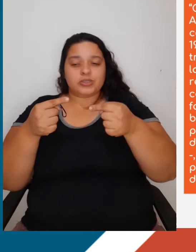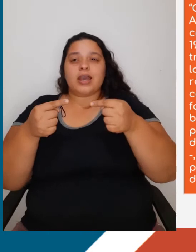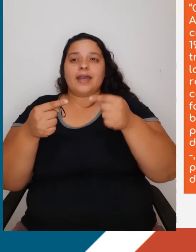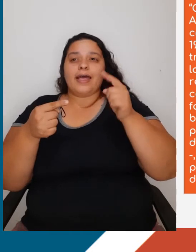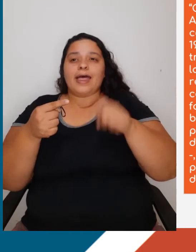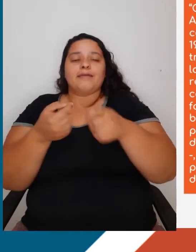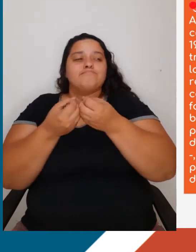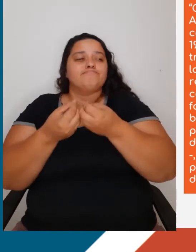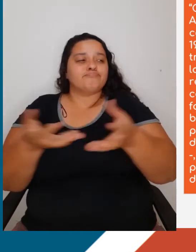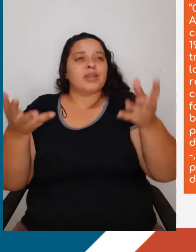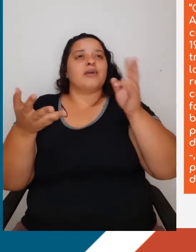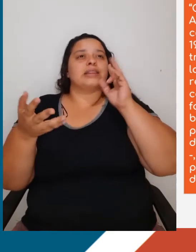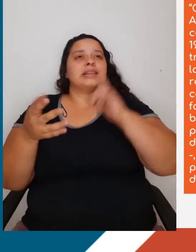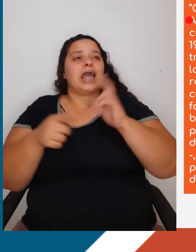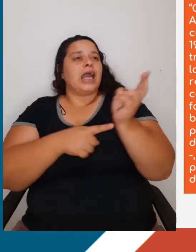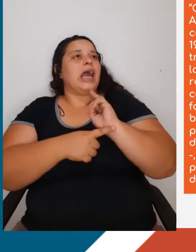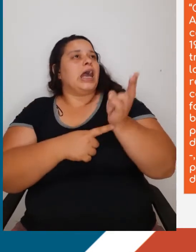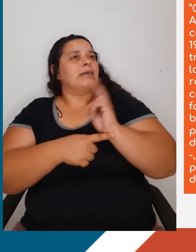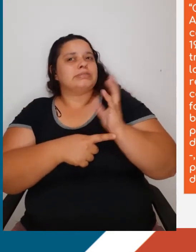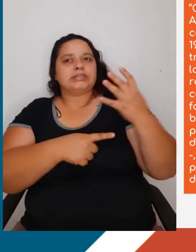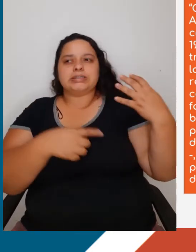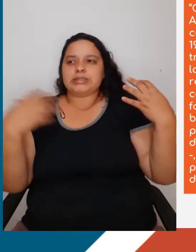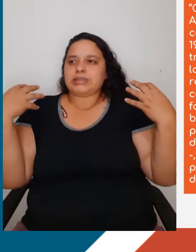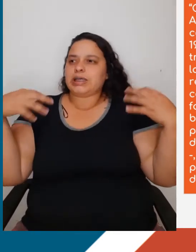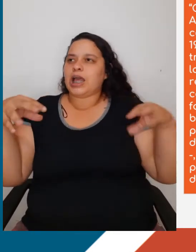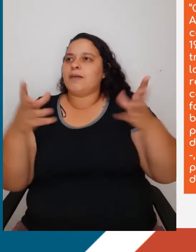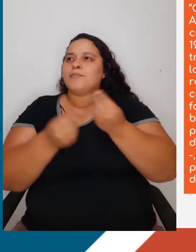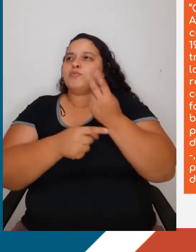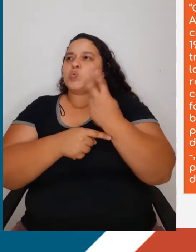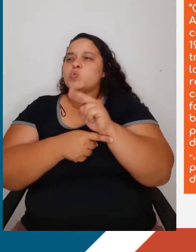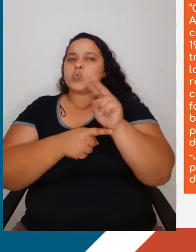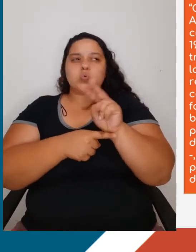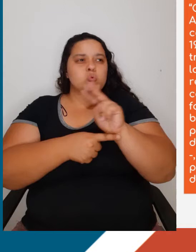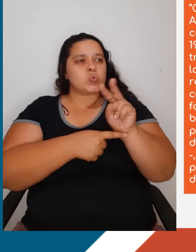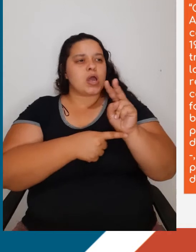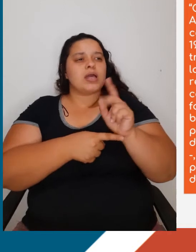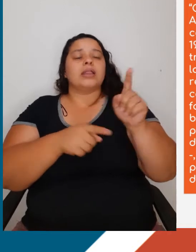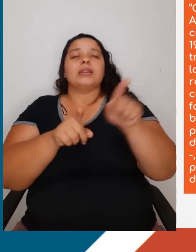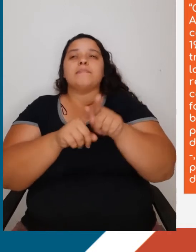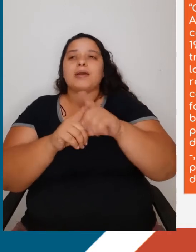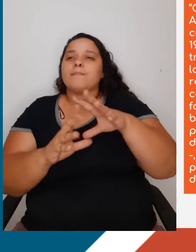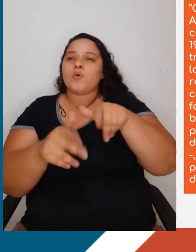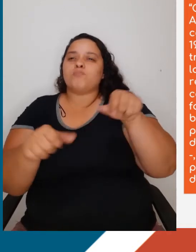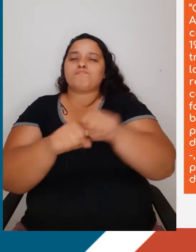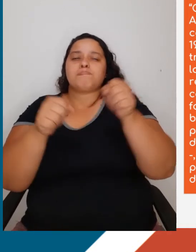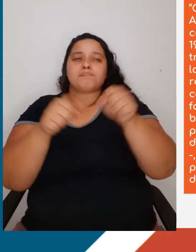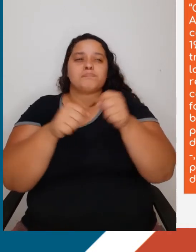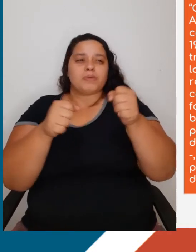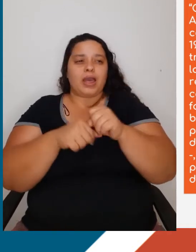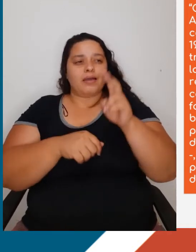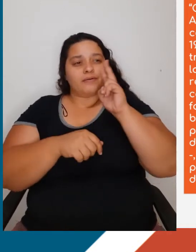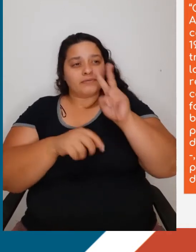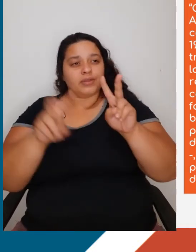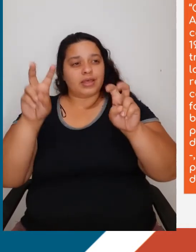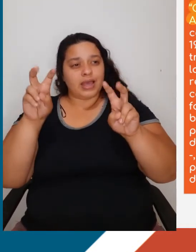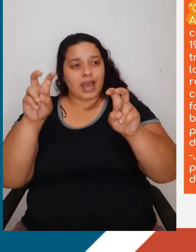do controle, havendo câmeras por todos os lados e a tecnologia convivendo com o mundo em ruínas. No trecho, é possível observar esse